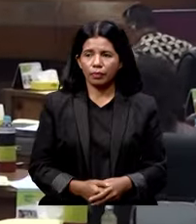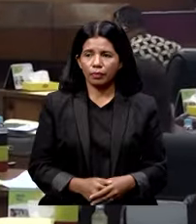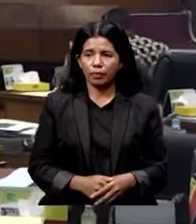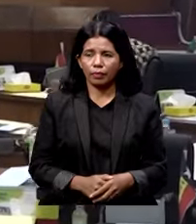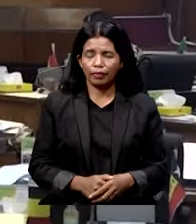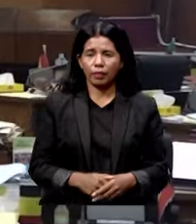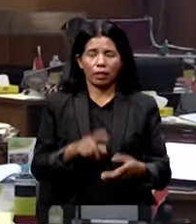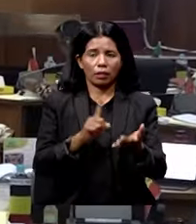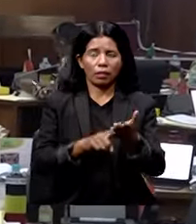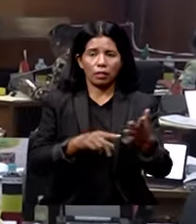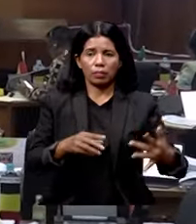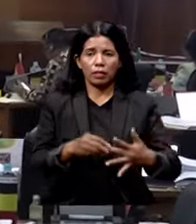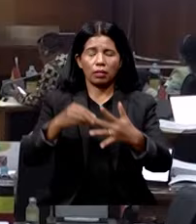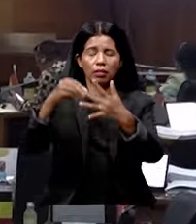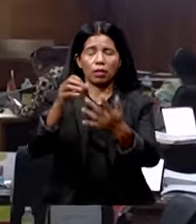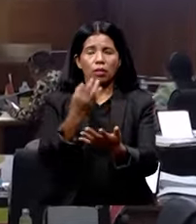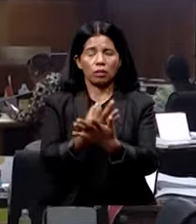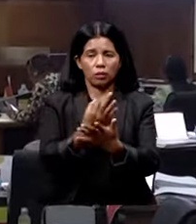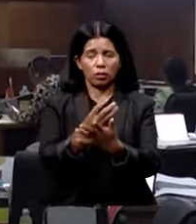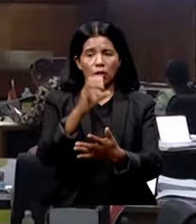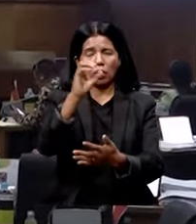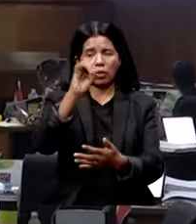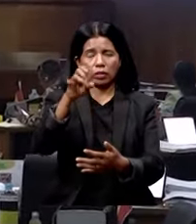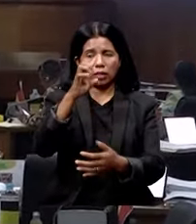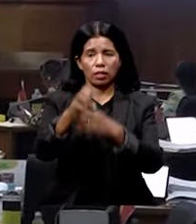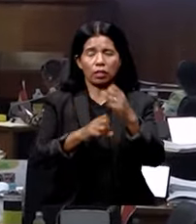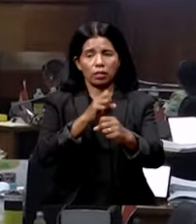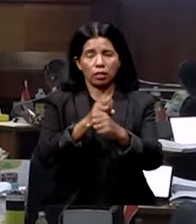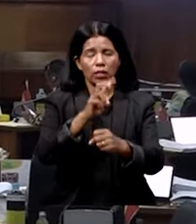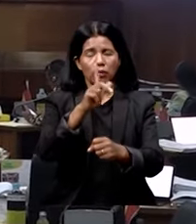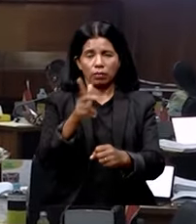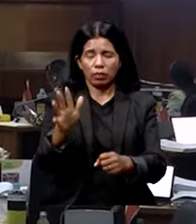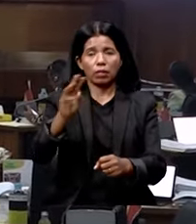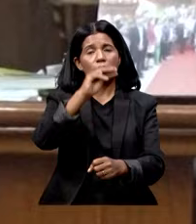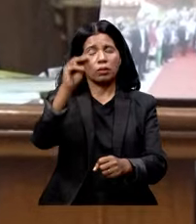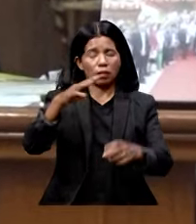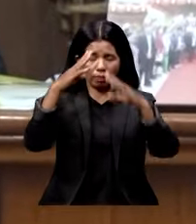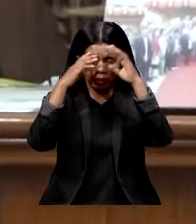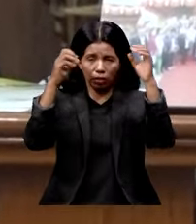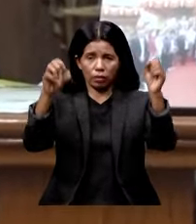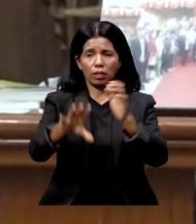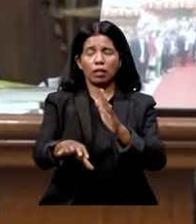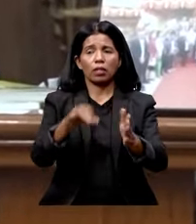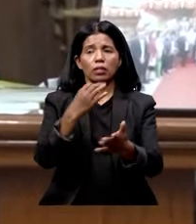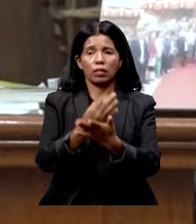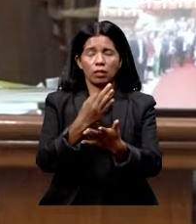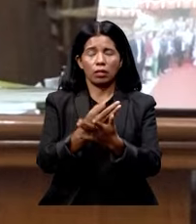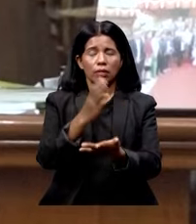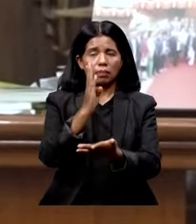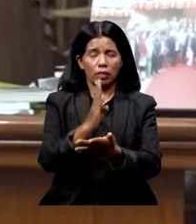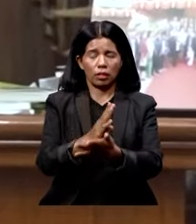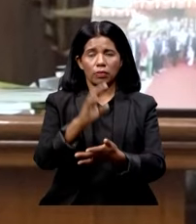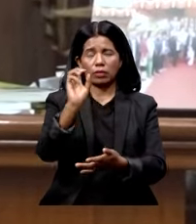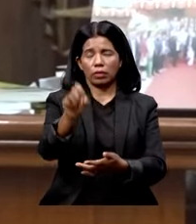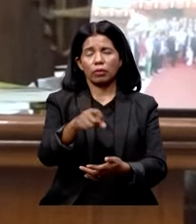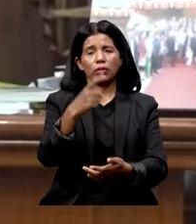E a debate especialidade de orçamento do Estado tinha rio no Rio Lima e segunda, né? Presidência da República reta montante milhão de anos recém.